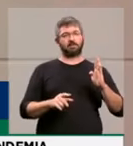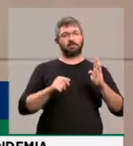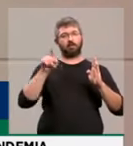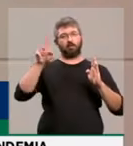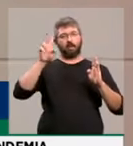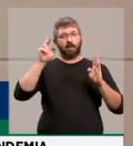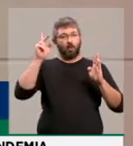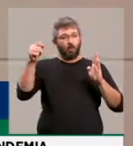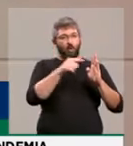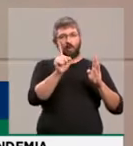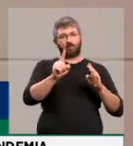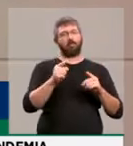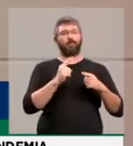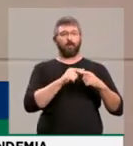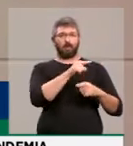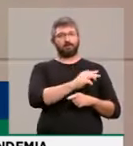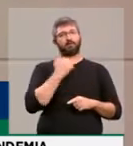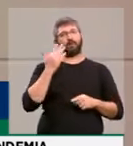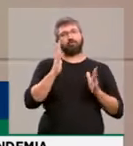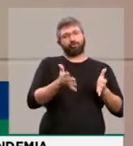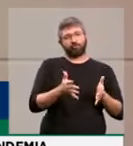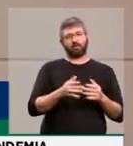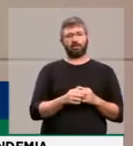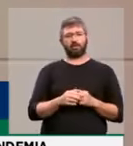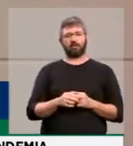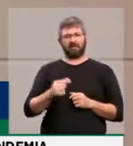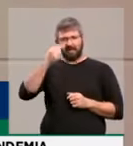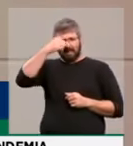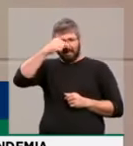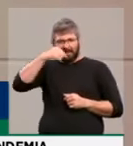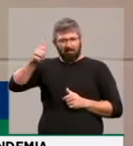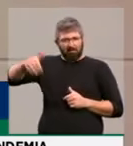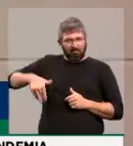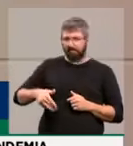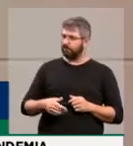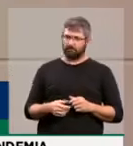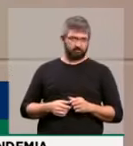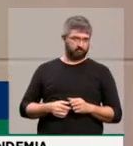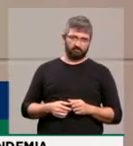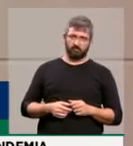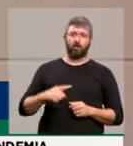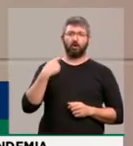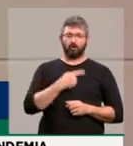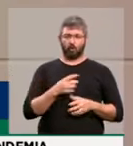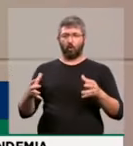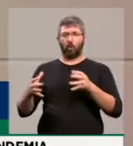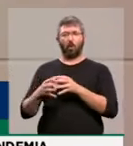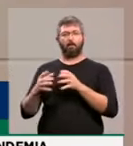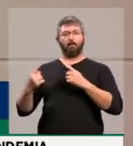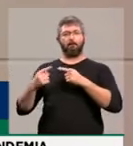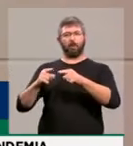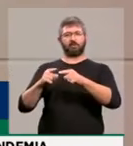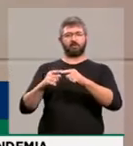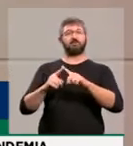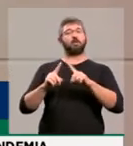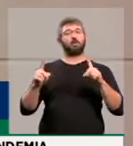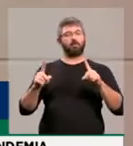que foram a óbito, porque isso não é uma gripezinha. Nós somos de oposição e um partido de